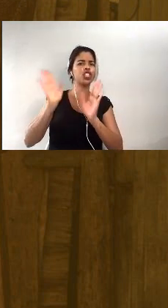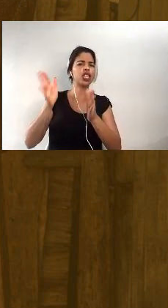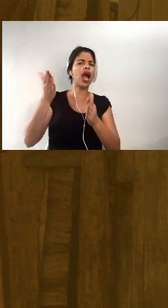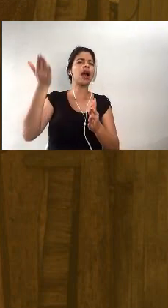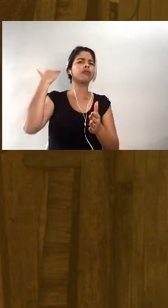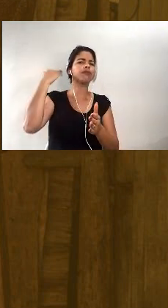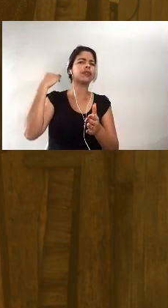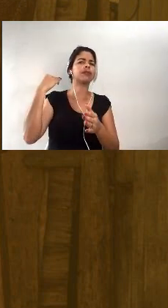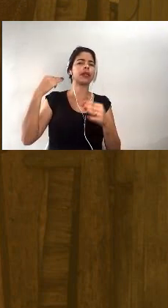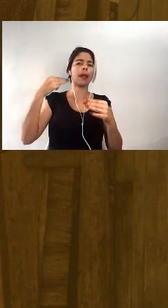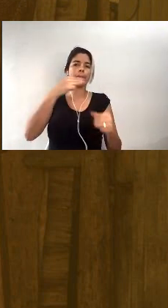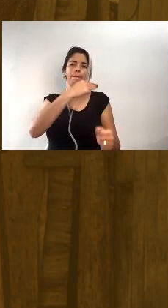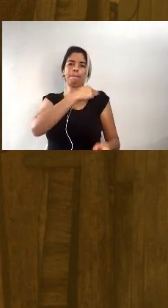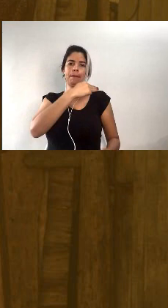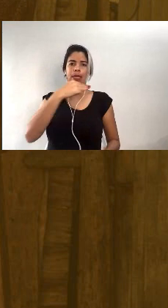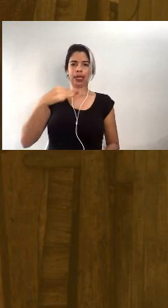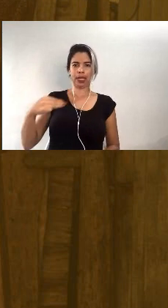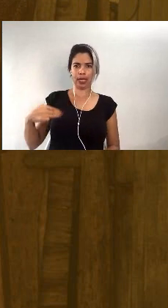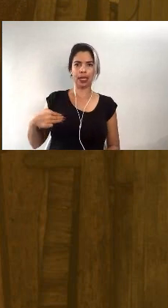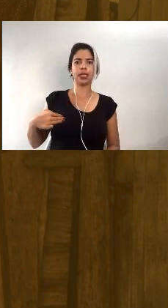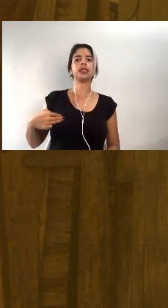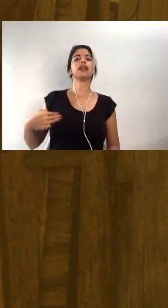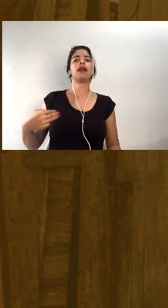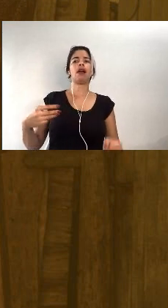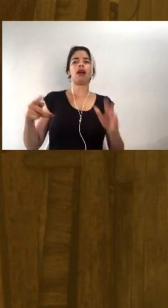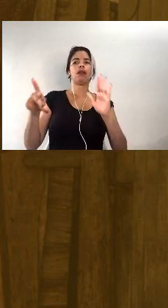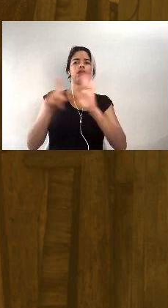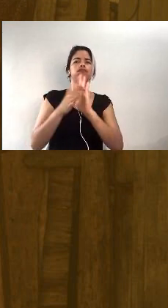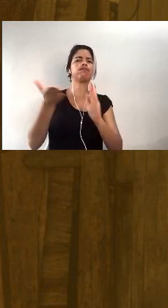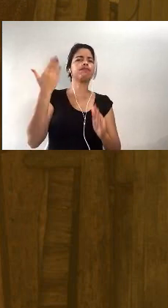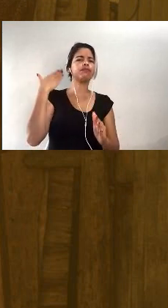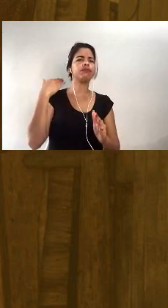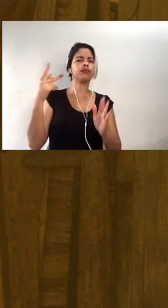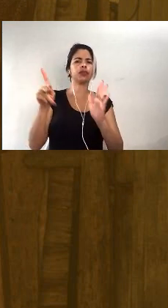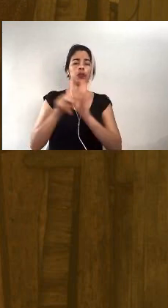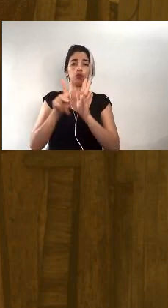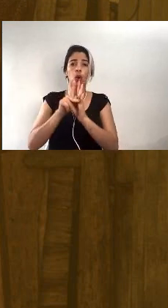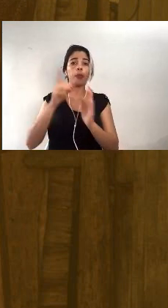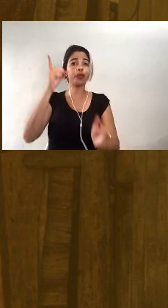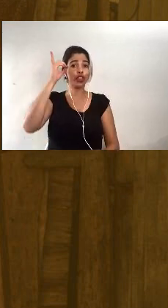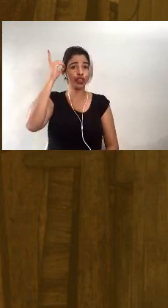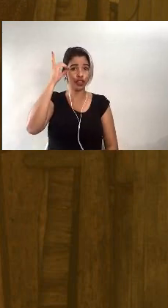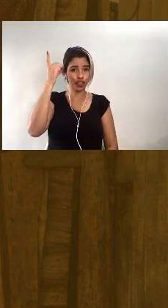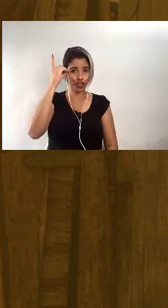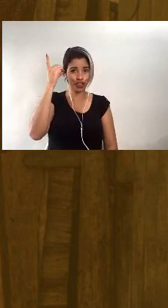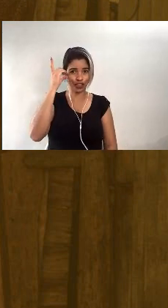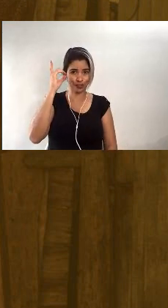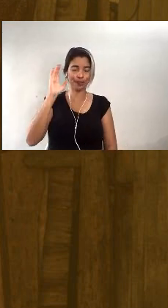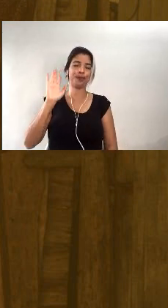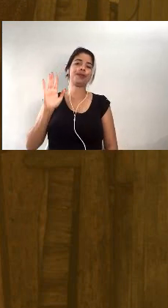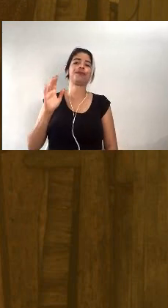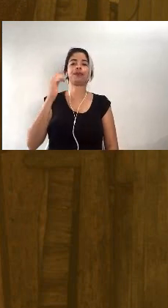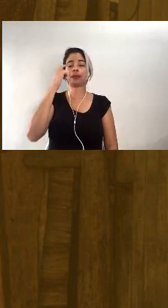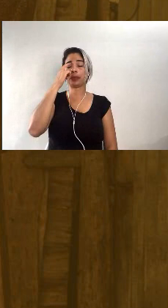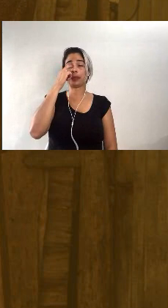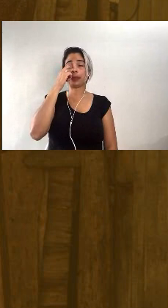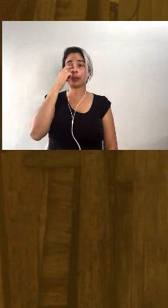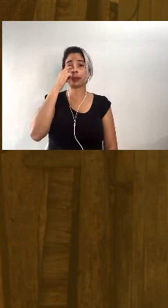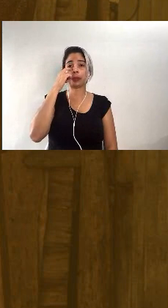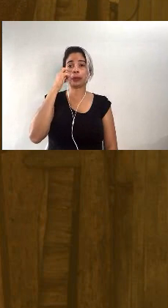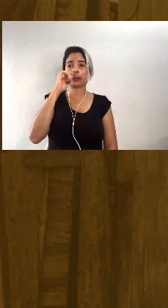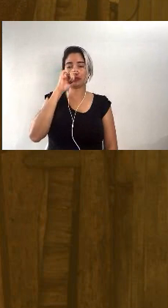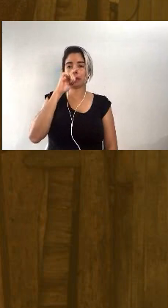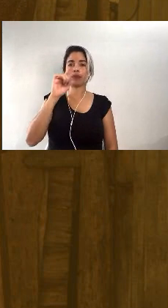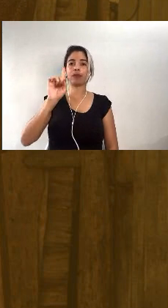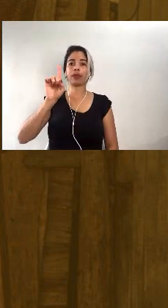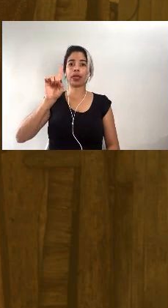né, nossa ministra na época da presidenta Dilma. Depois eu trago o Petrônio, então,